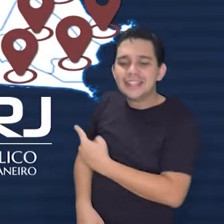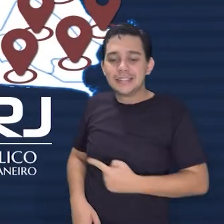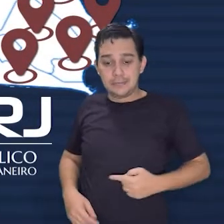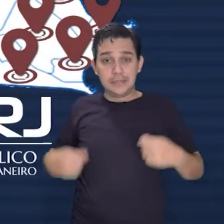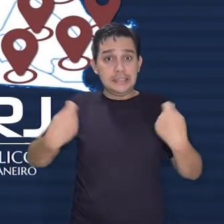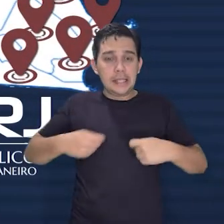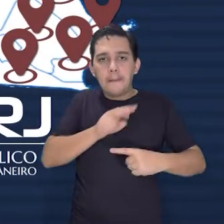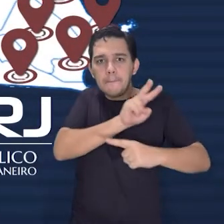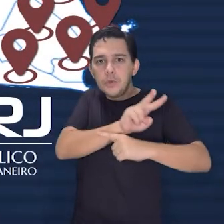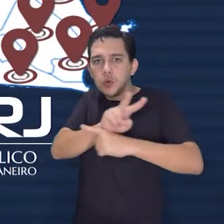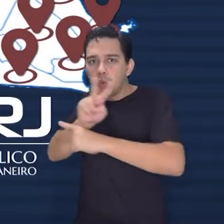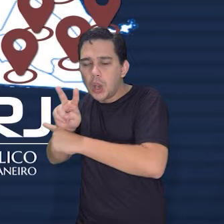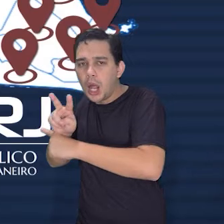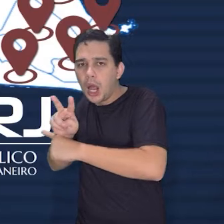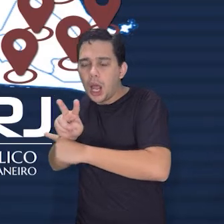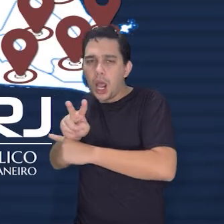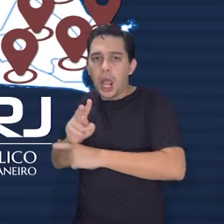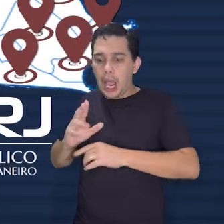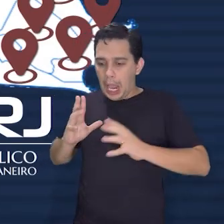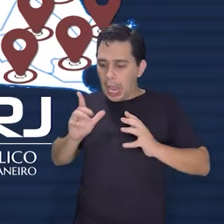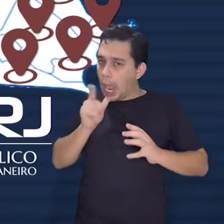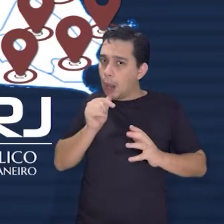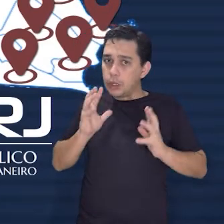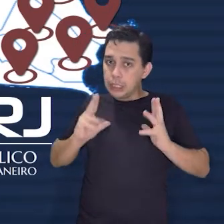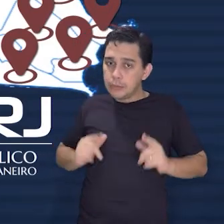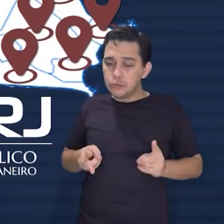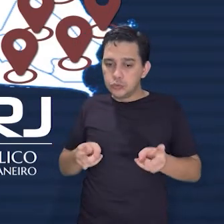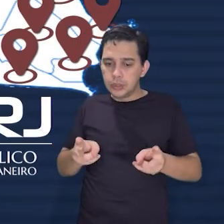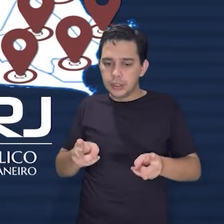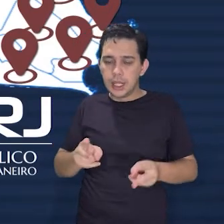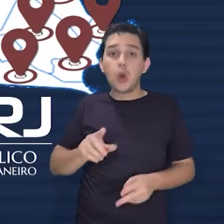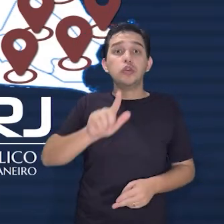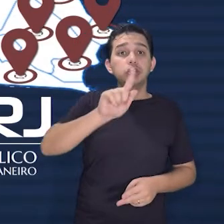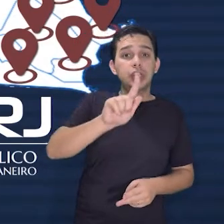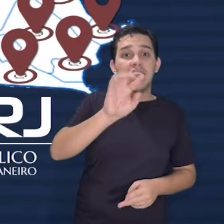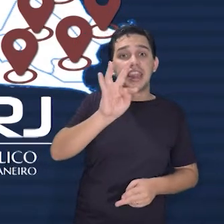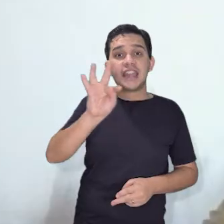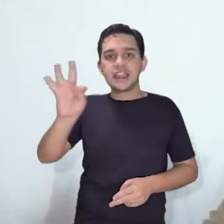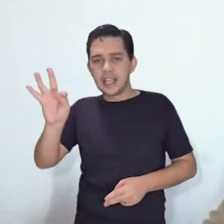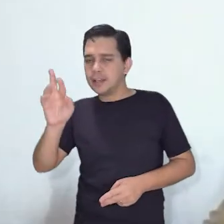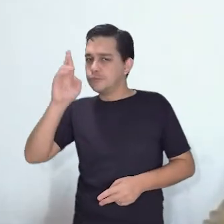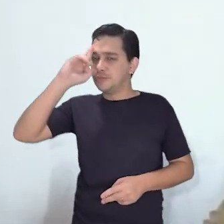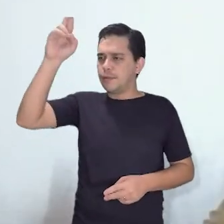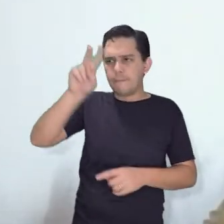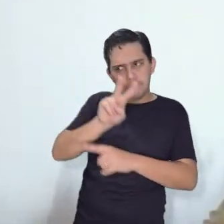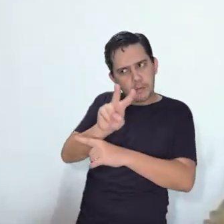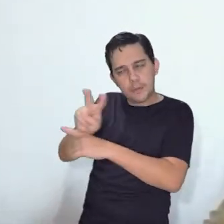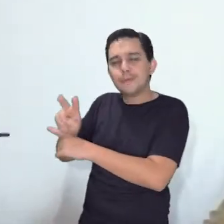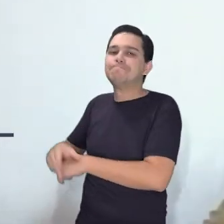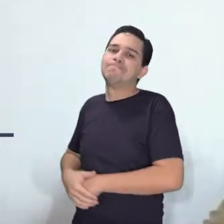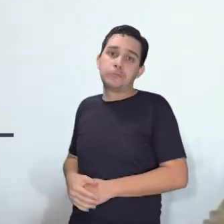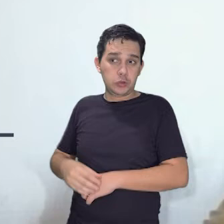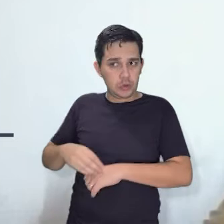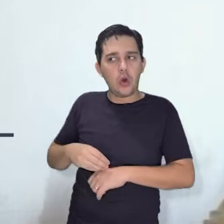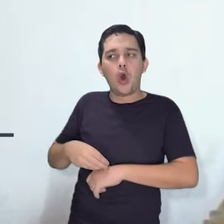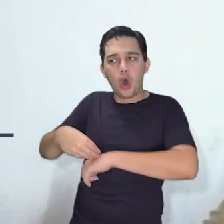da água por meio do GTT, Grupo Temático de Segurança Hídrica. Desde o final do mês de